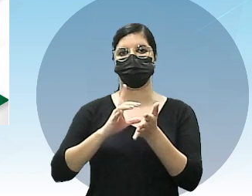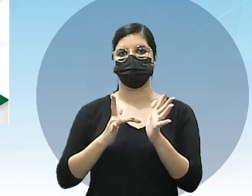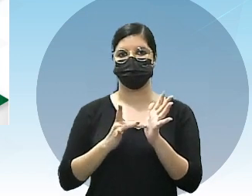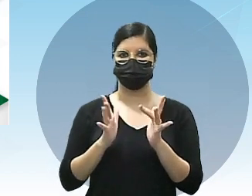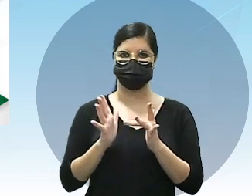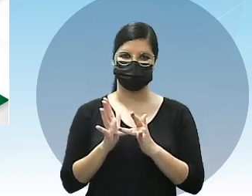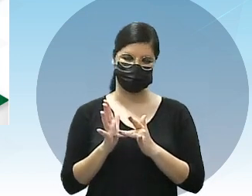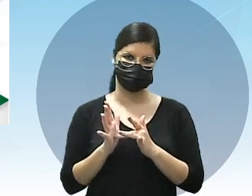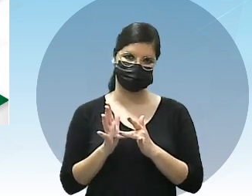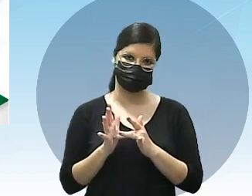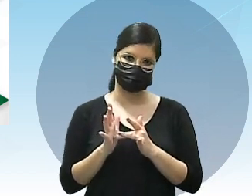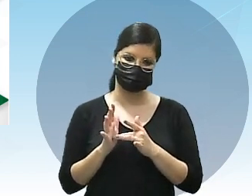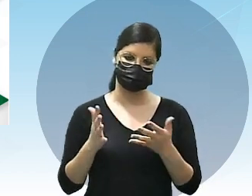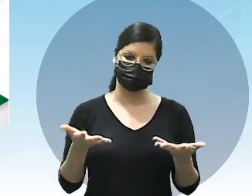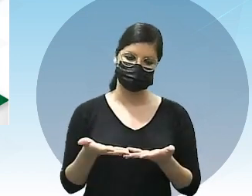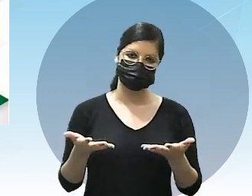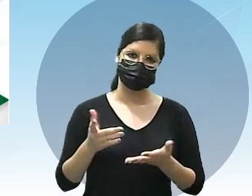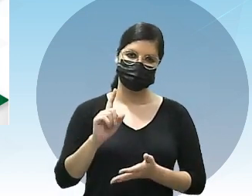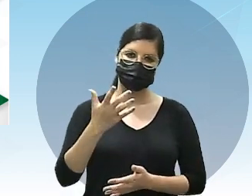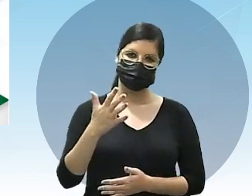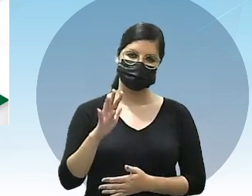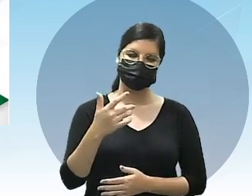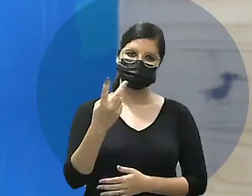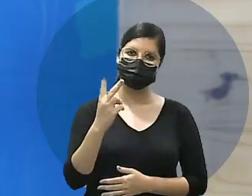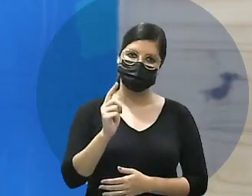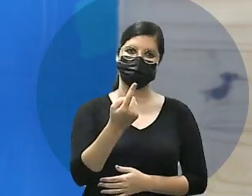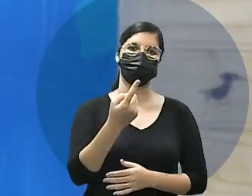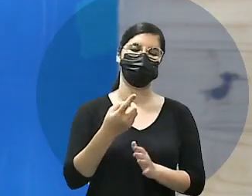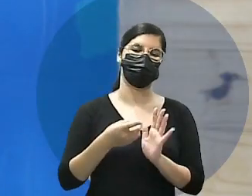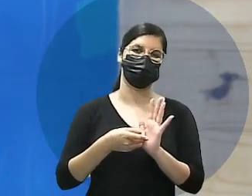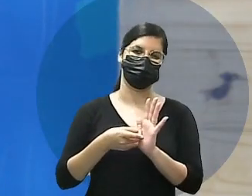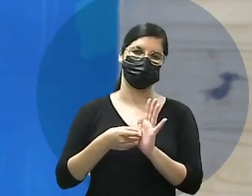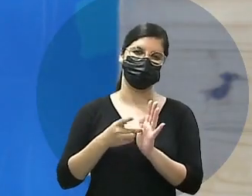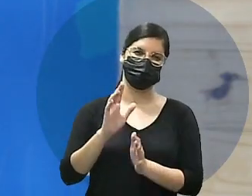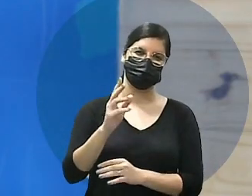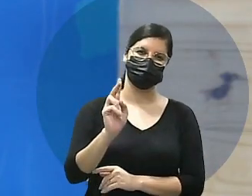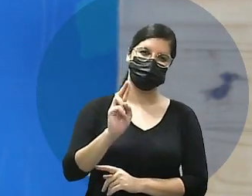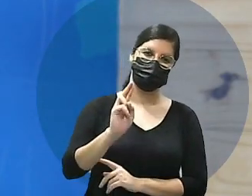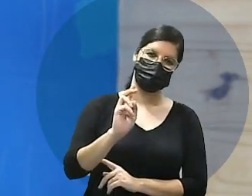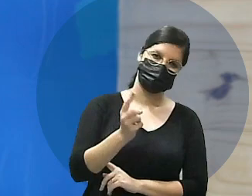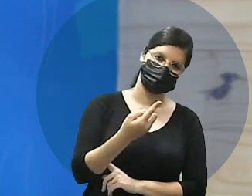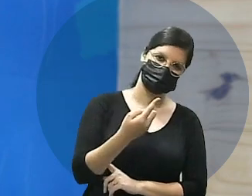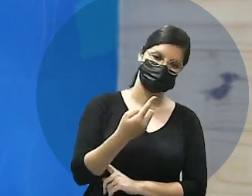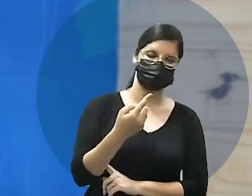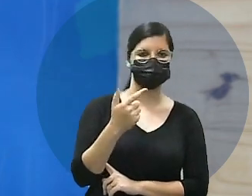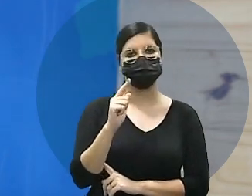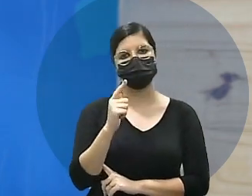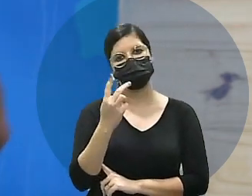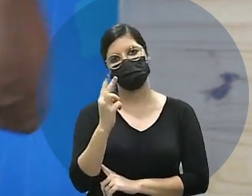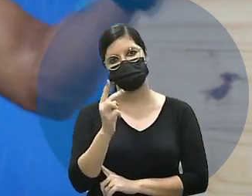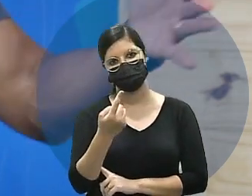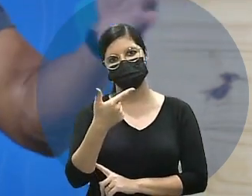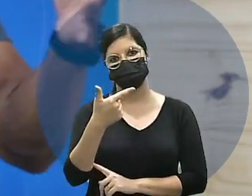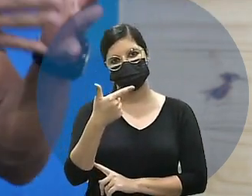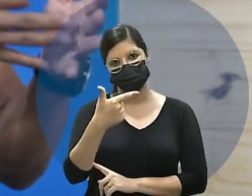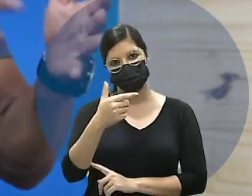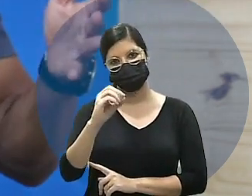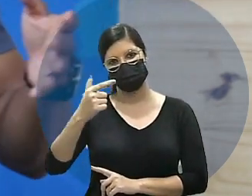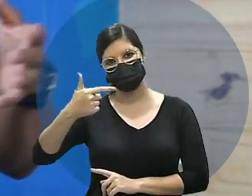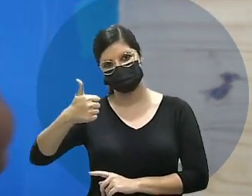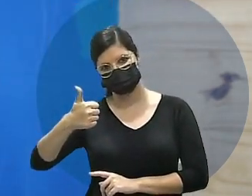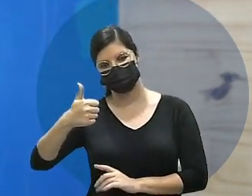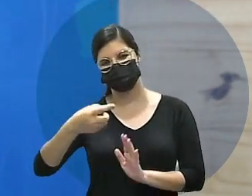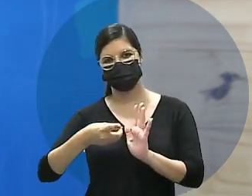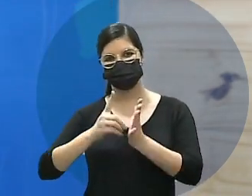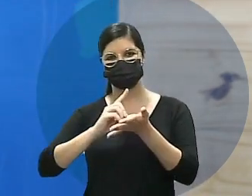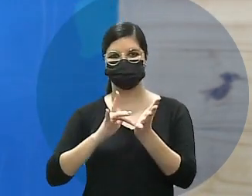gente estamos hoje a a dois mil e um pouquinho depois de Cristo né 2021 e depois de Cristo a dança é tão antiga Quanto